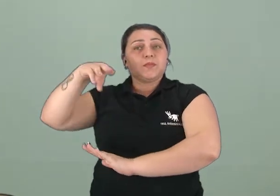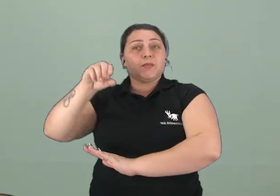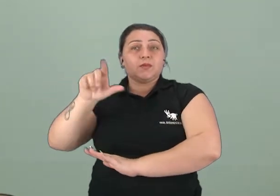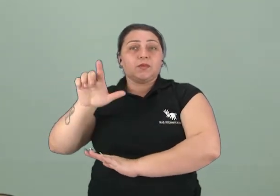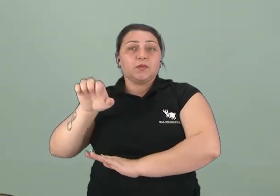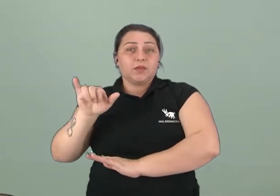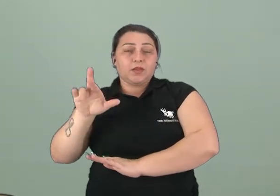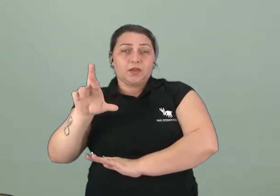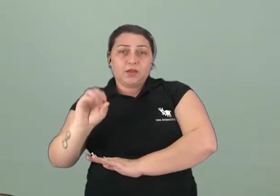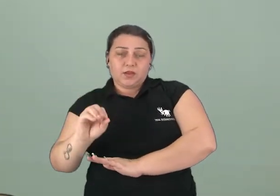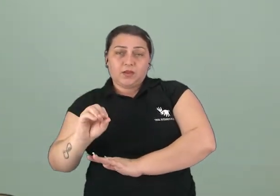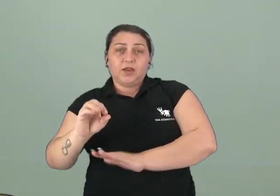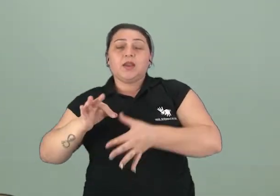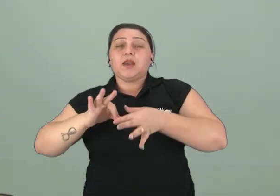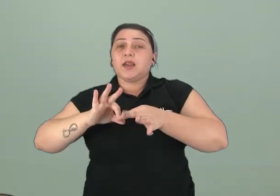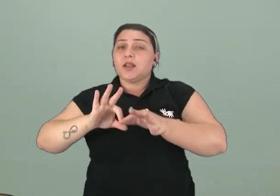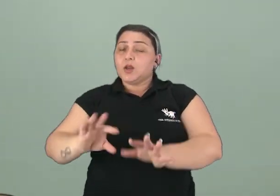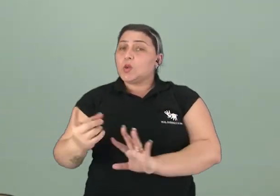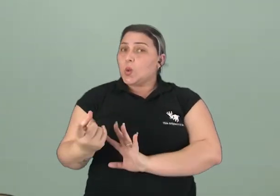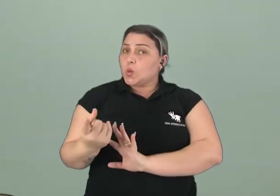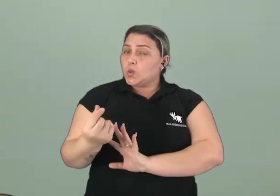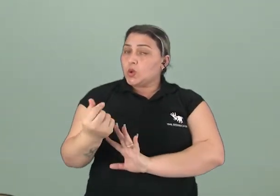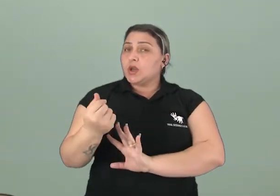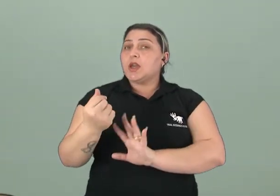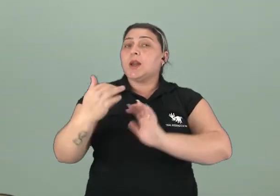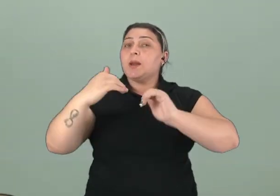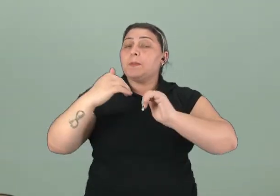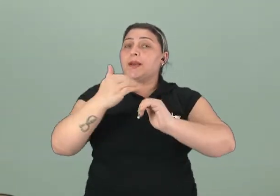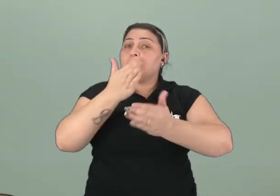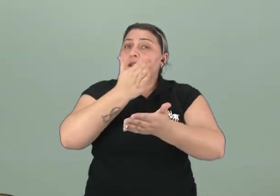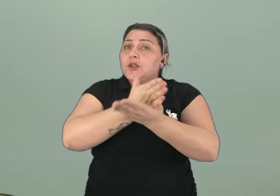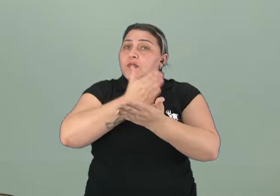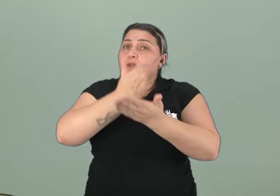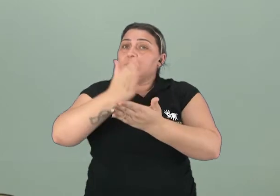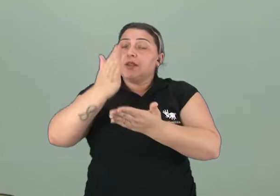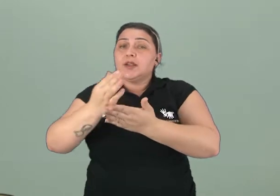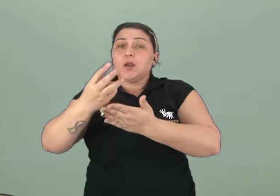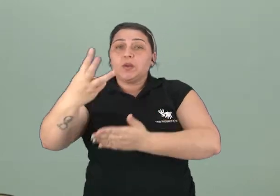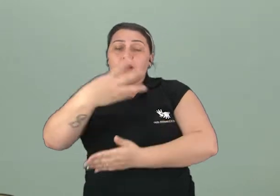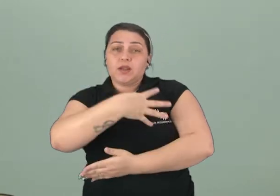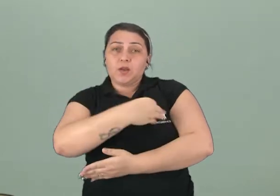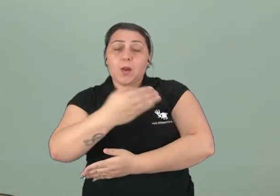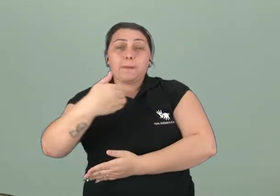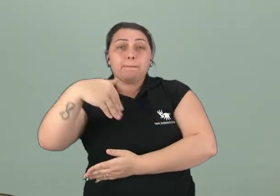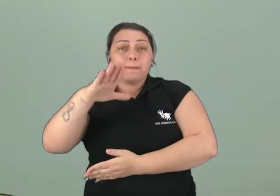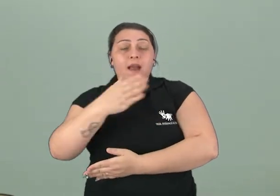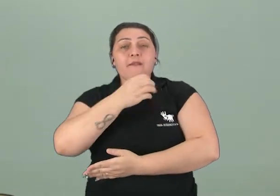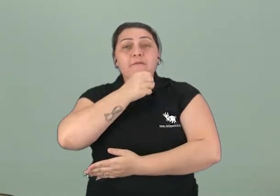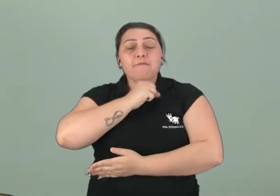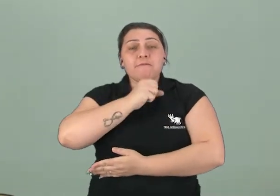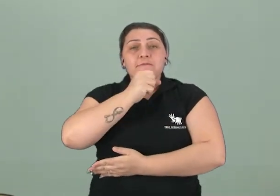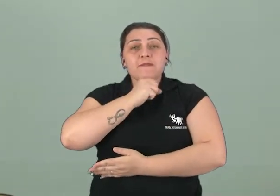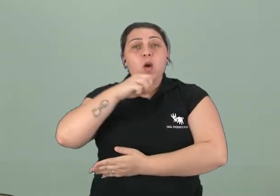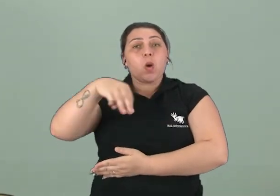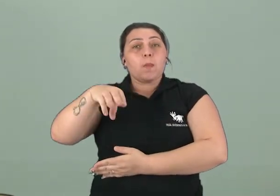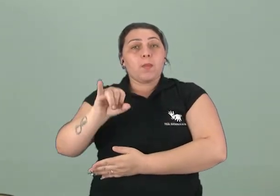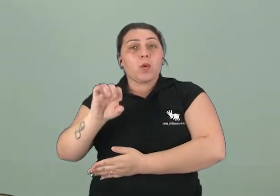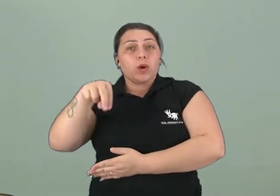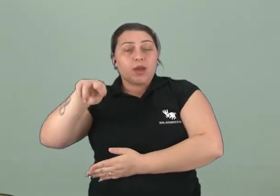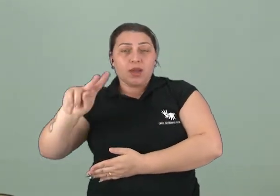que deixou uma pobre herança a ser dividida entre os três filhos para o mais velho tô com